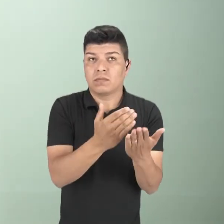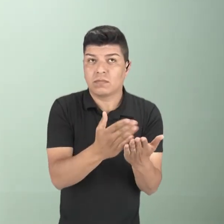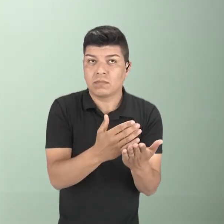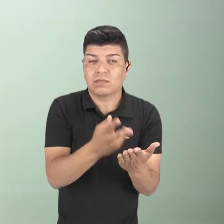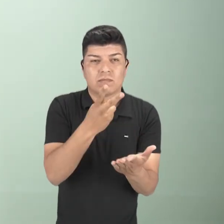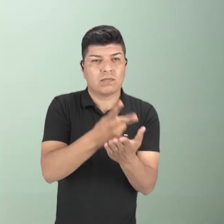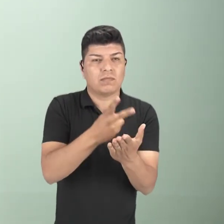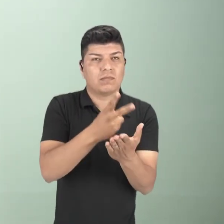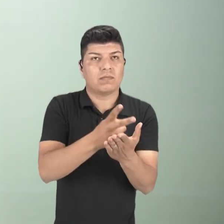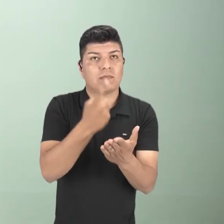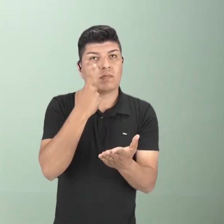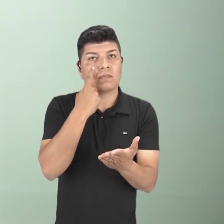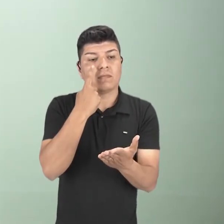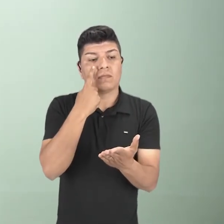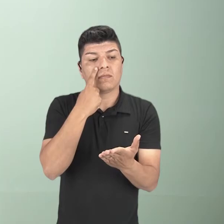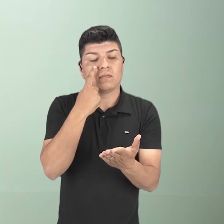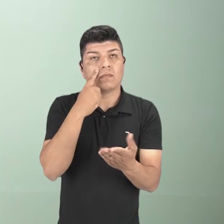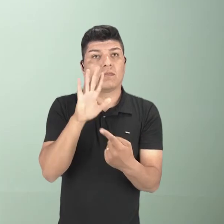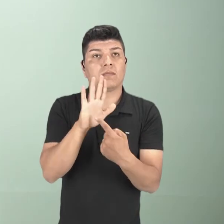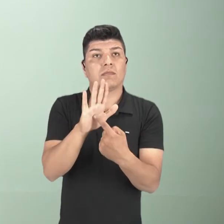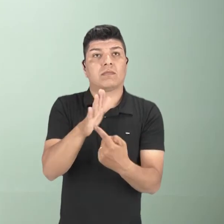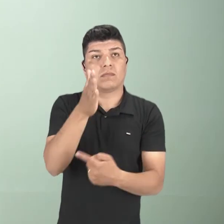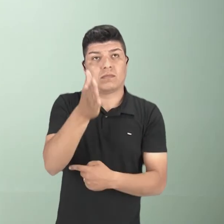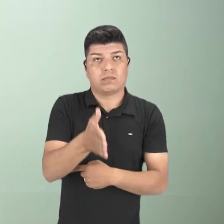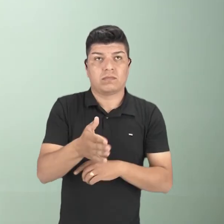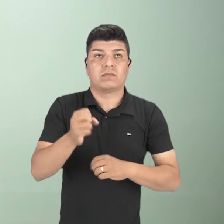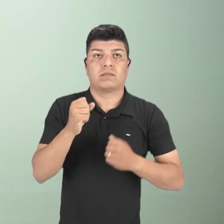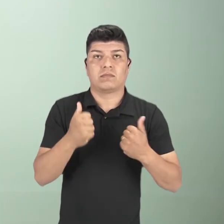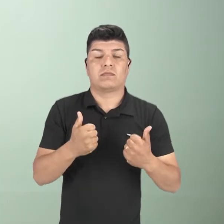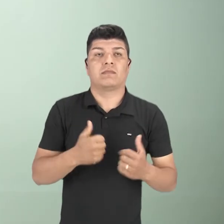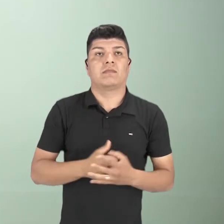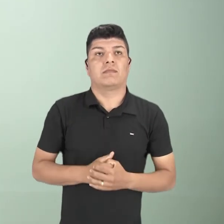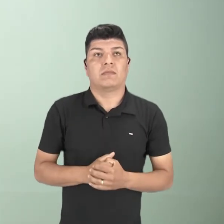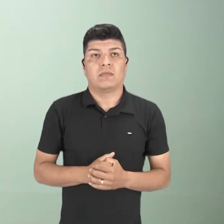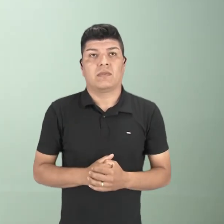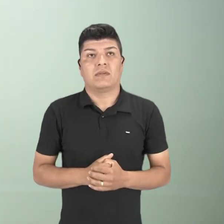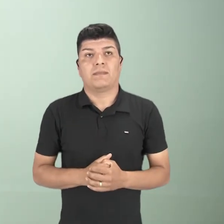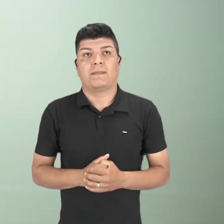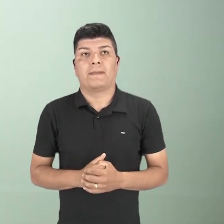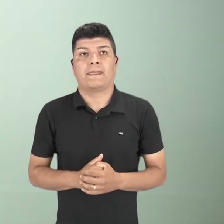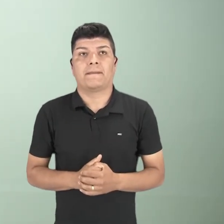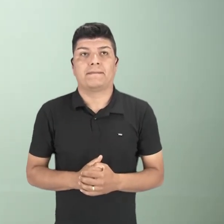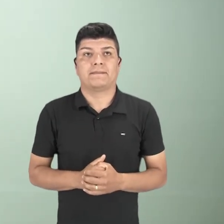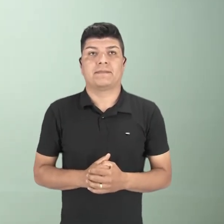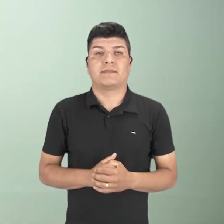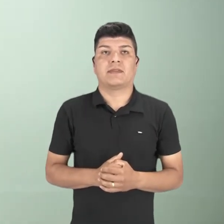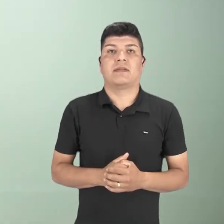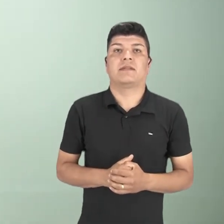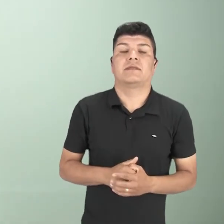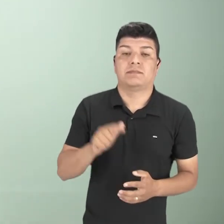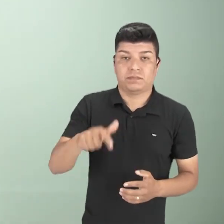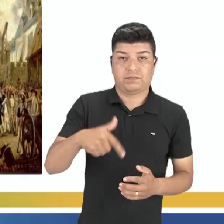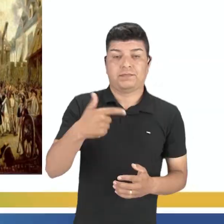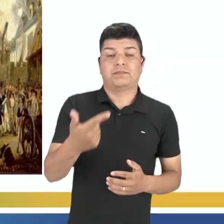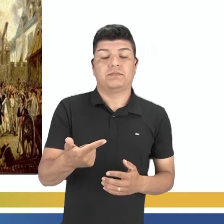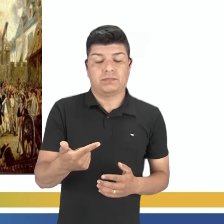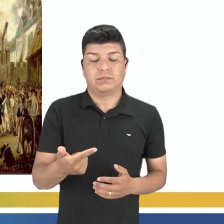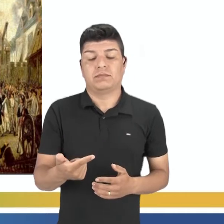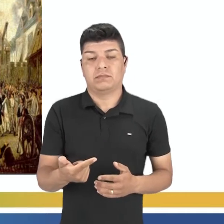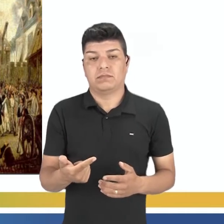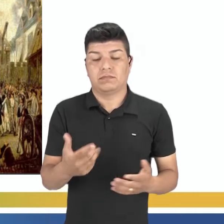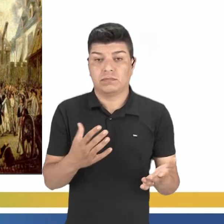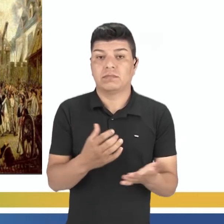dessa tomada dessa Bastilha. Então, representava diretamente isso, tá bom, queridos? E aí nós temos as medidas que foram